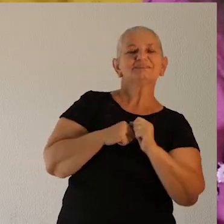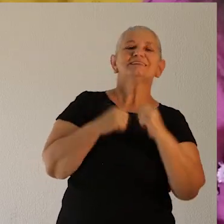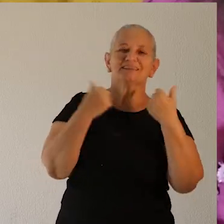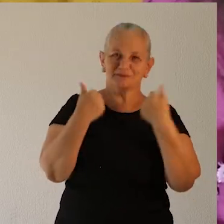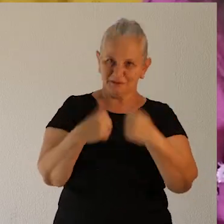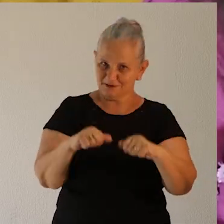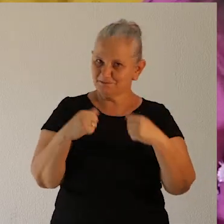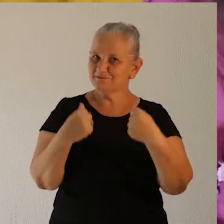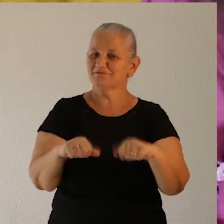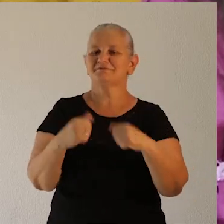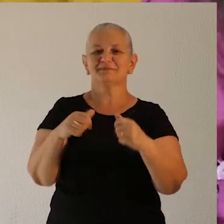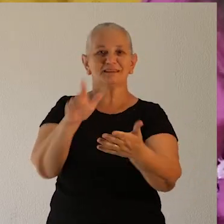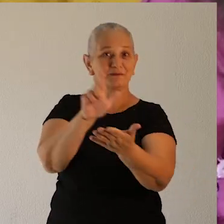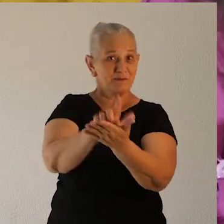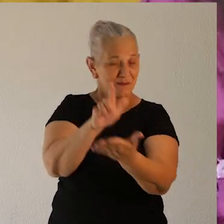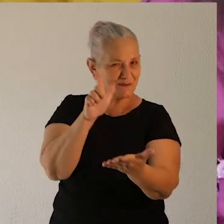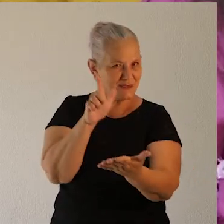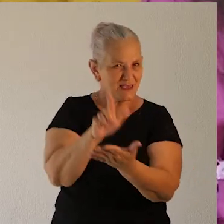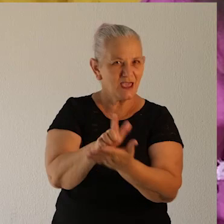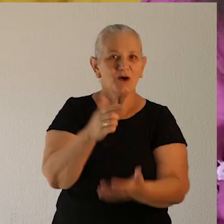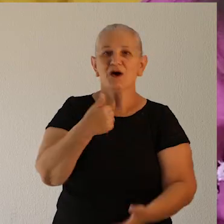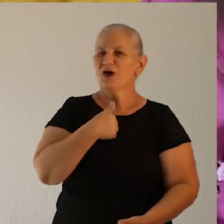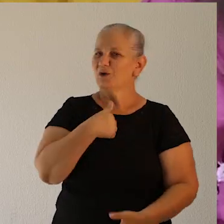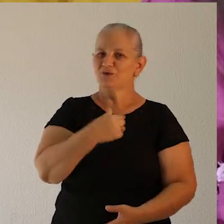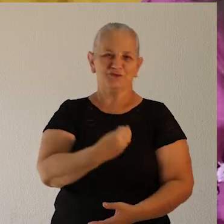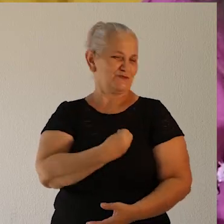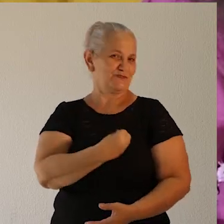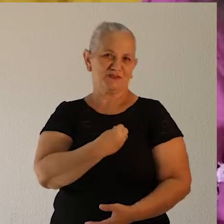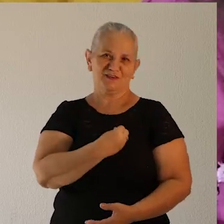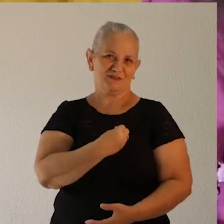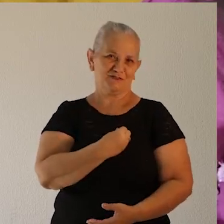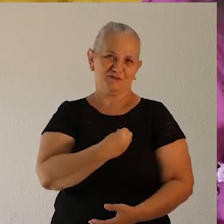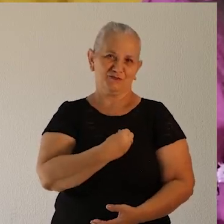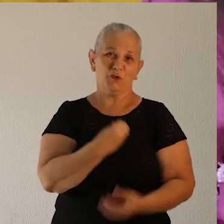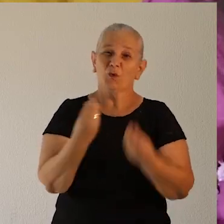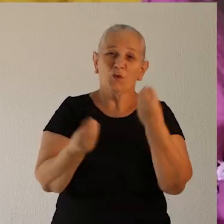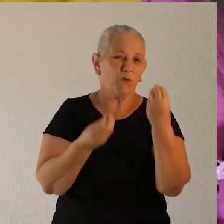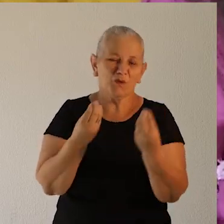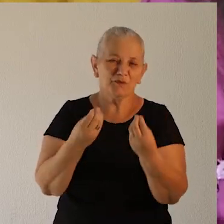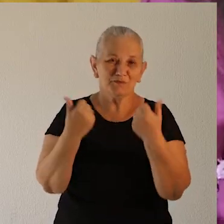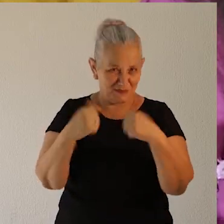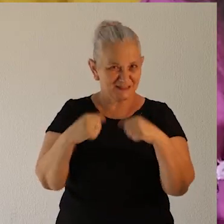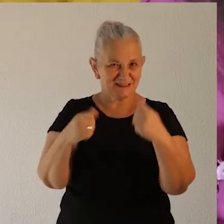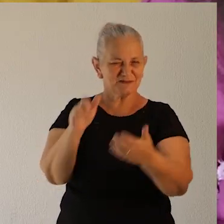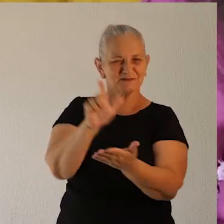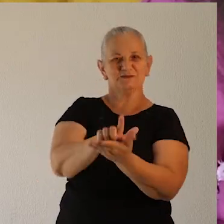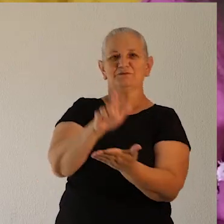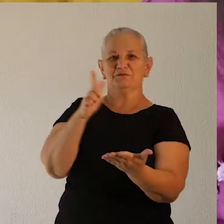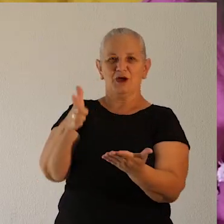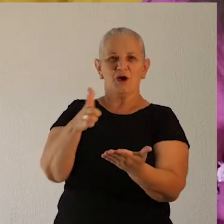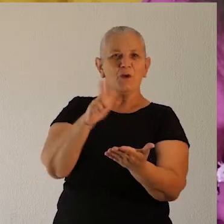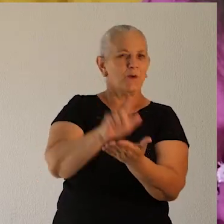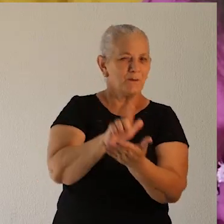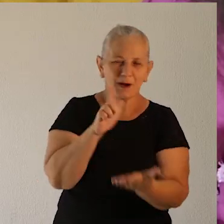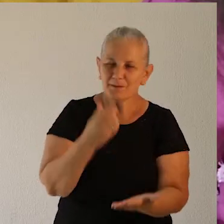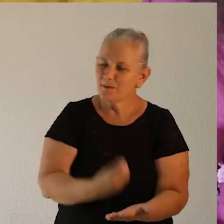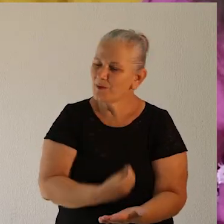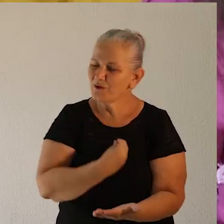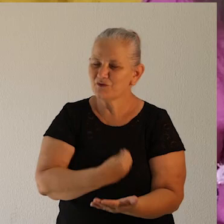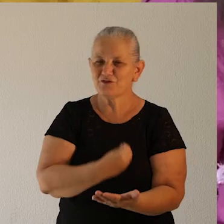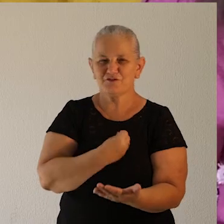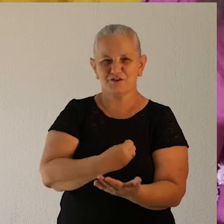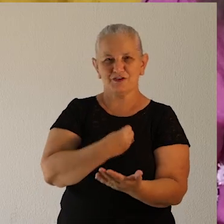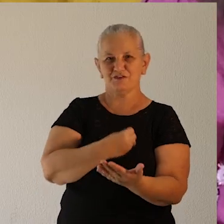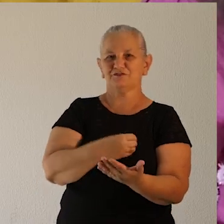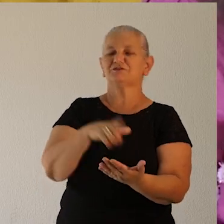Tem papel de todo tipo e eu não fico sem papel. Tem papel de todo tipo e eu não vivo sem papel.